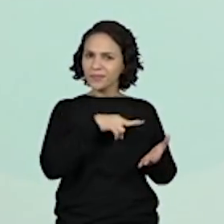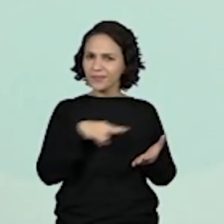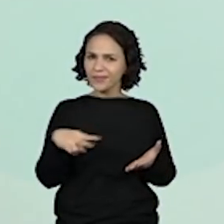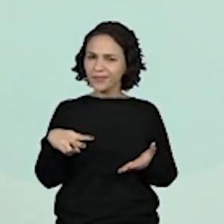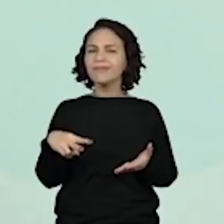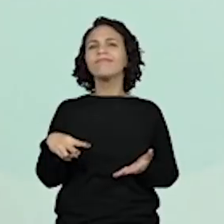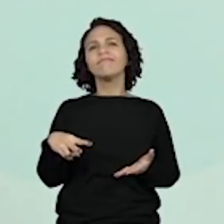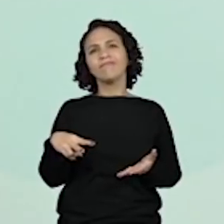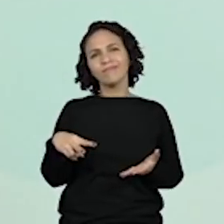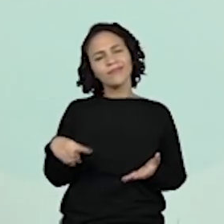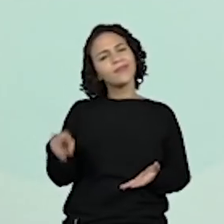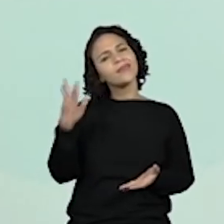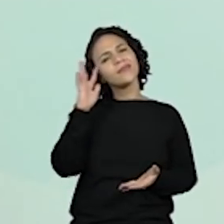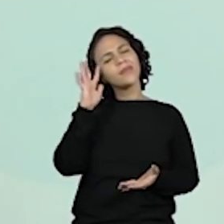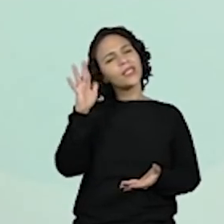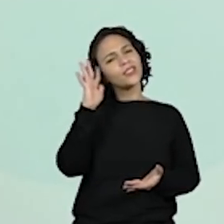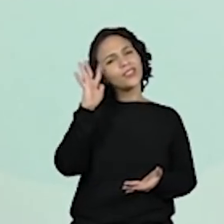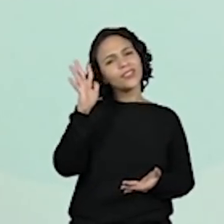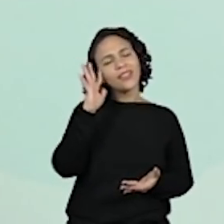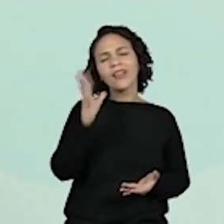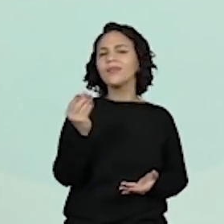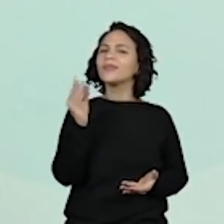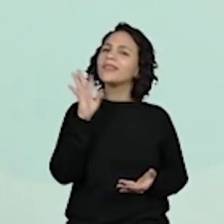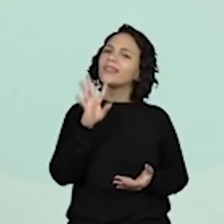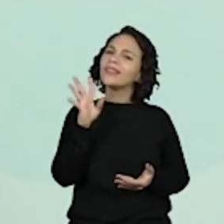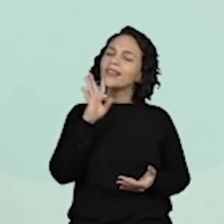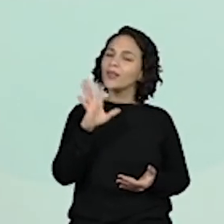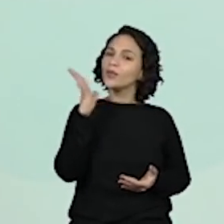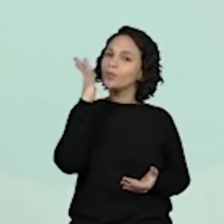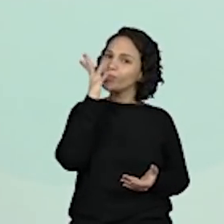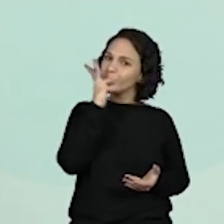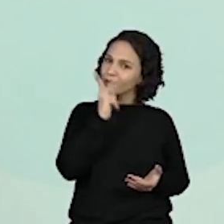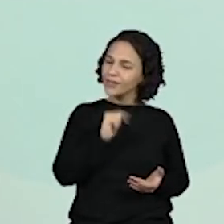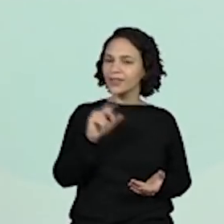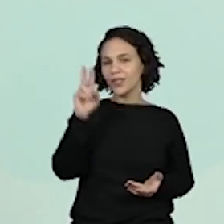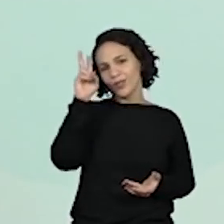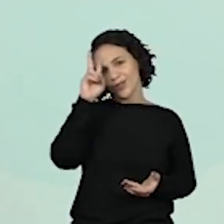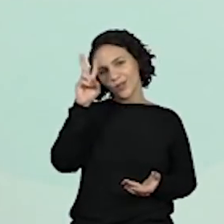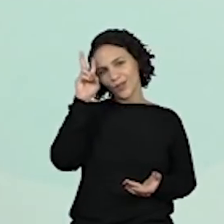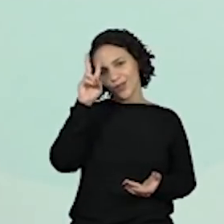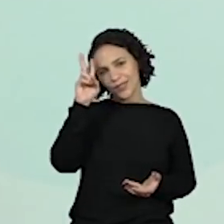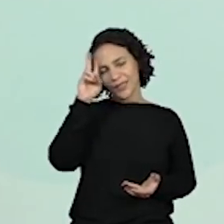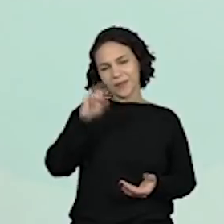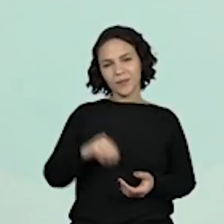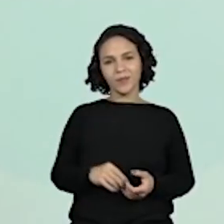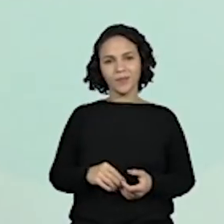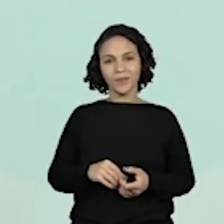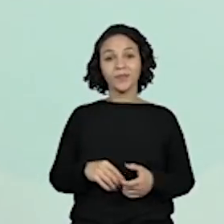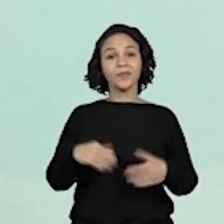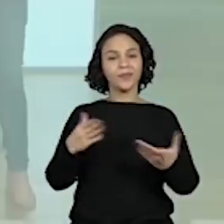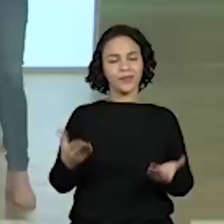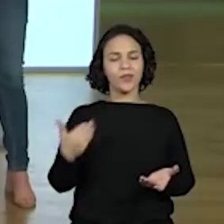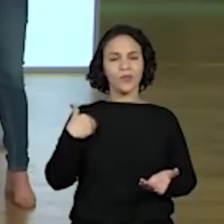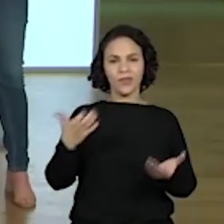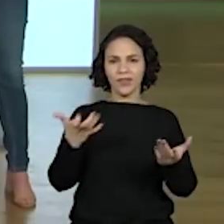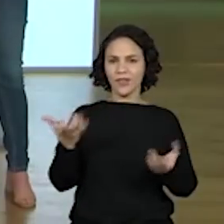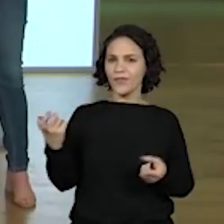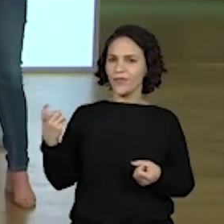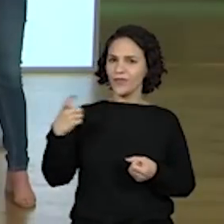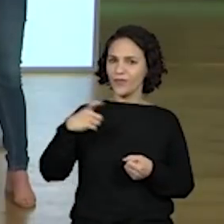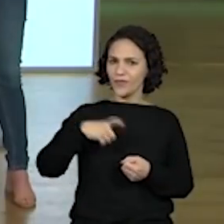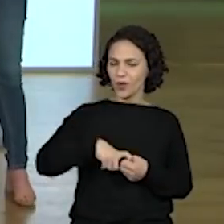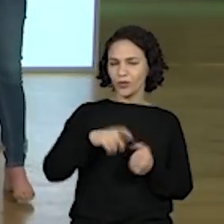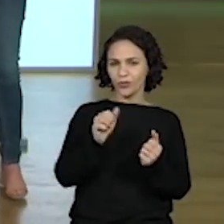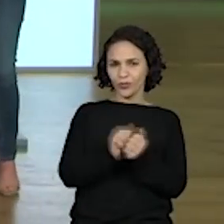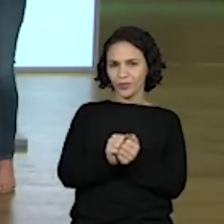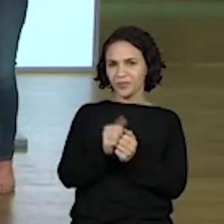Muito. Imaginar, assim, uma história bonita como essa. E eu quero retomar aí a história com